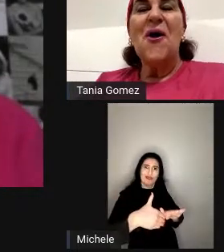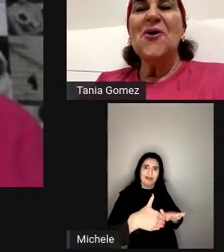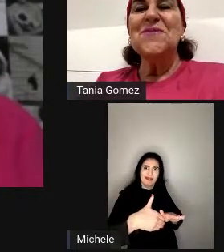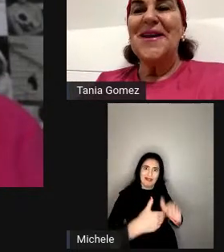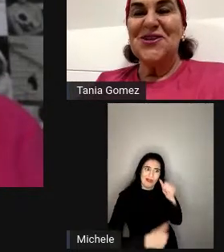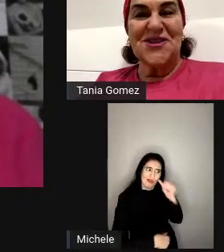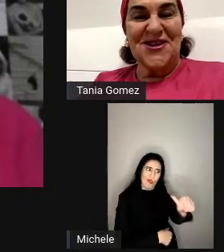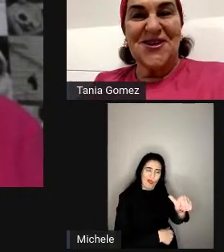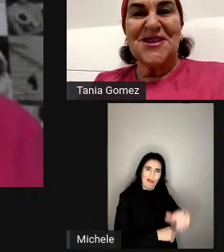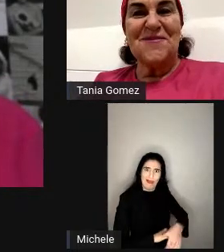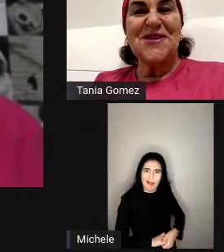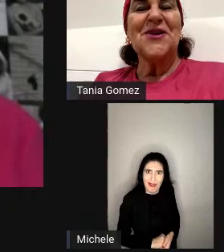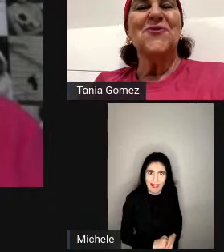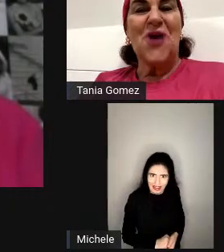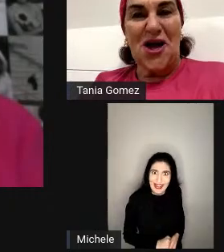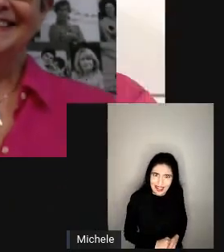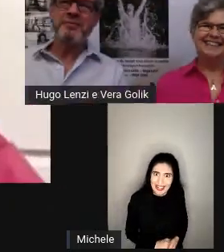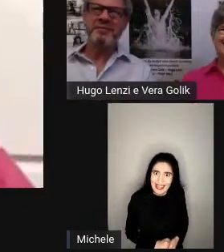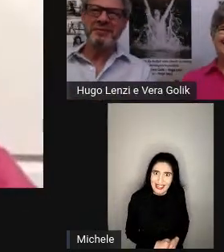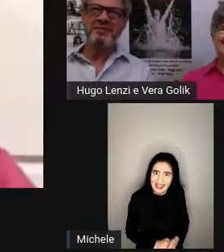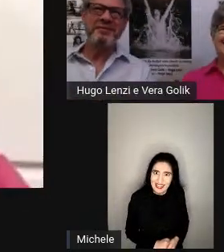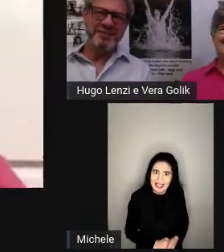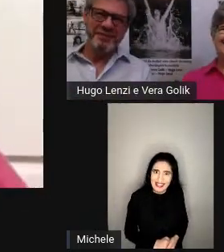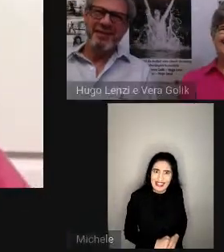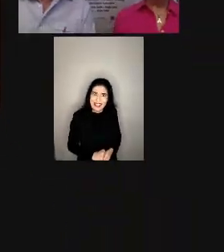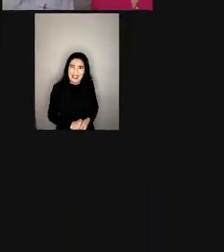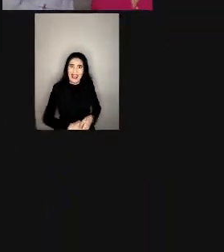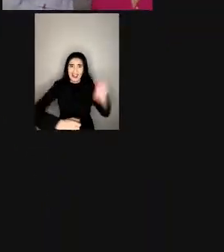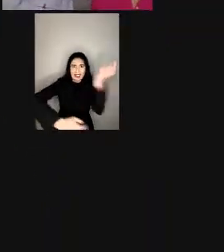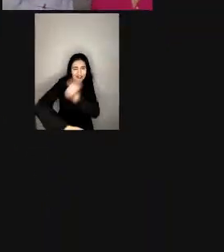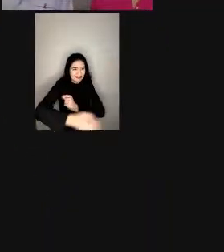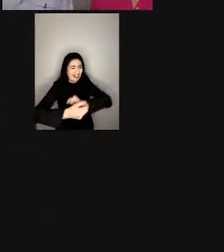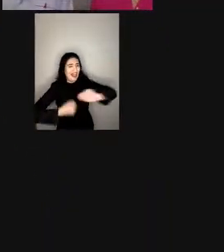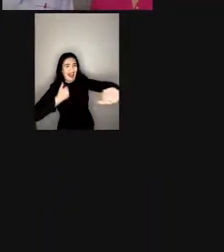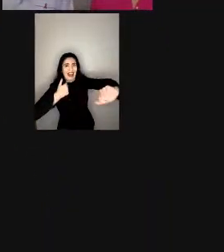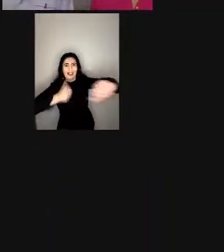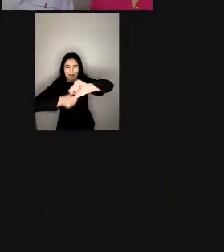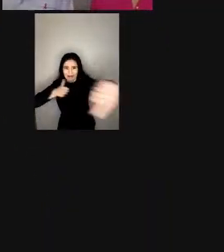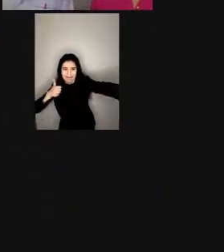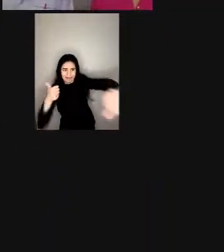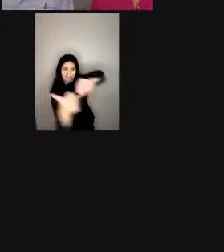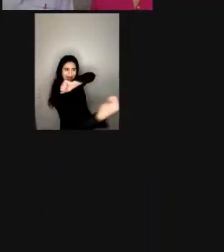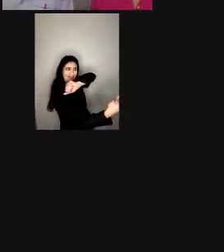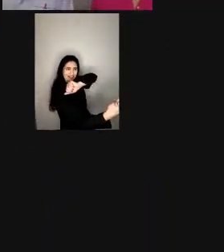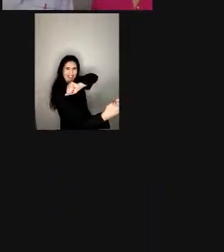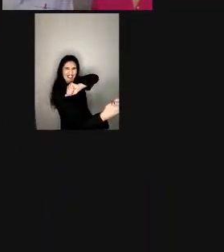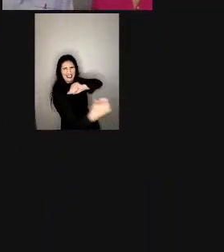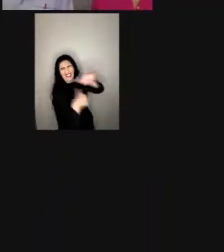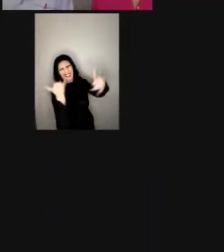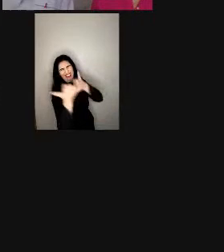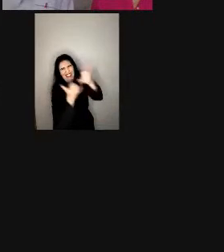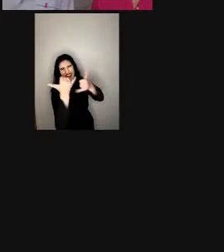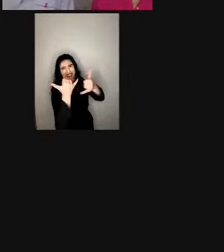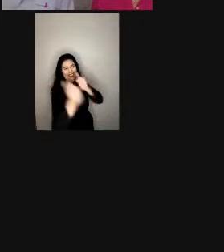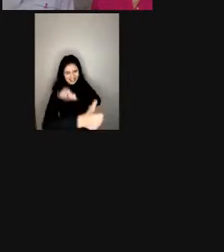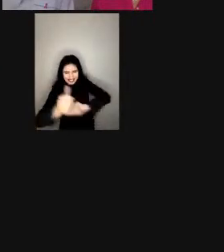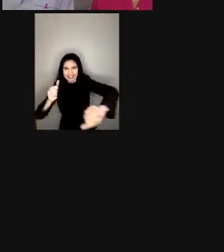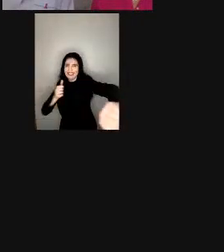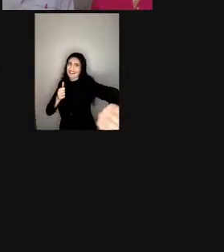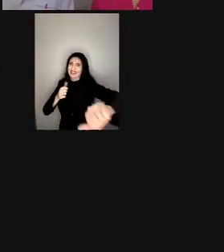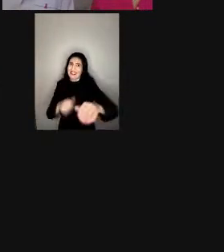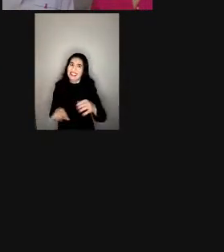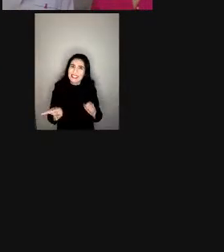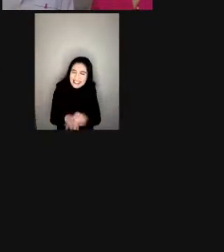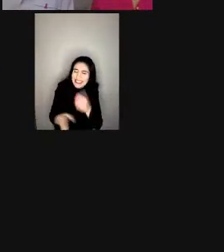só os maridos das nossas amigas, são nossos maridos, como eu sempre trato o Hugo nesse momento, nos momentos que